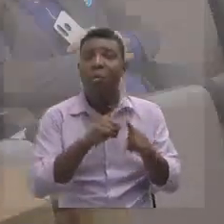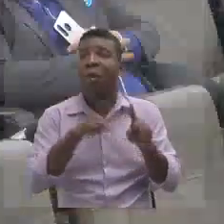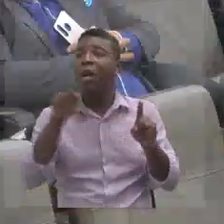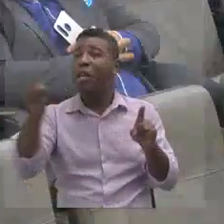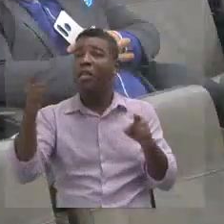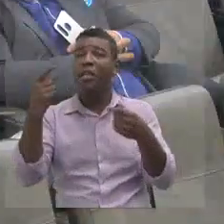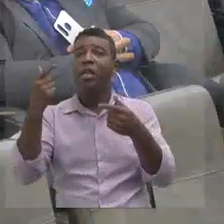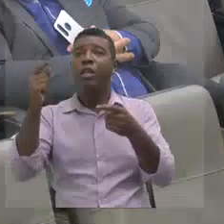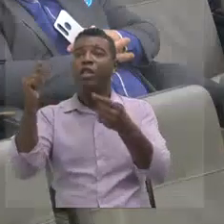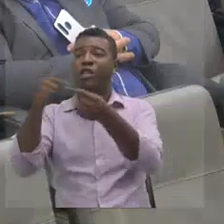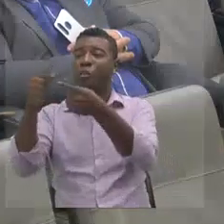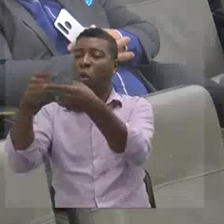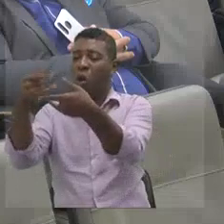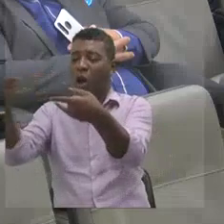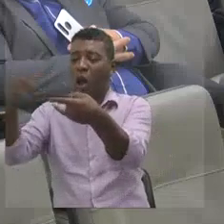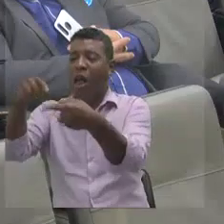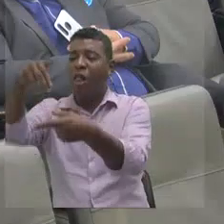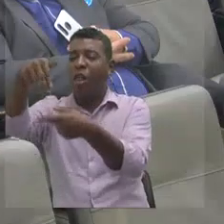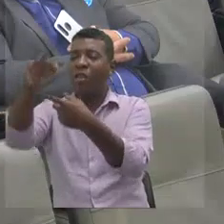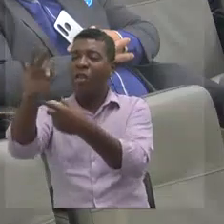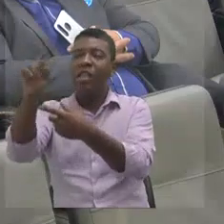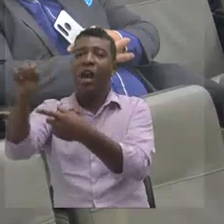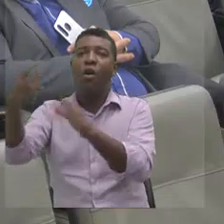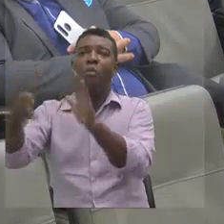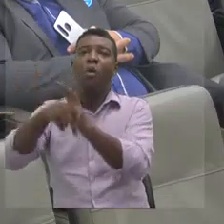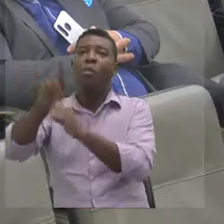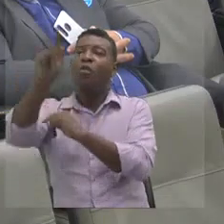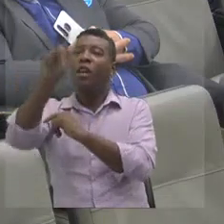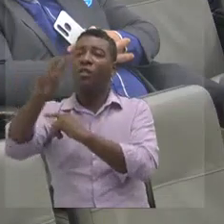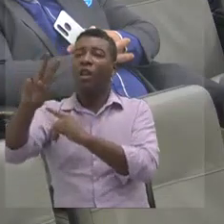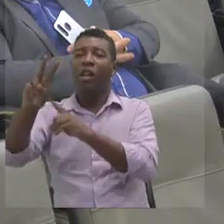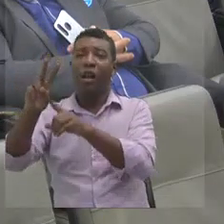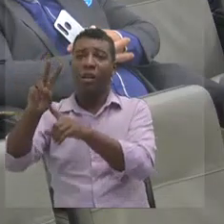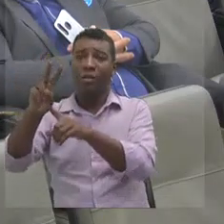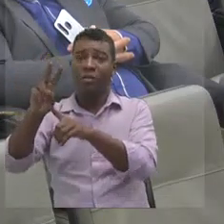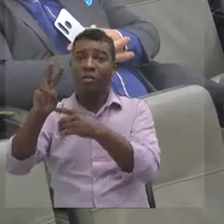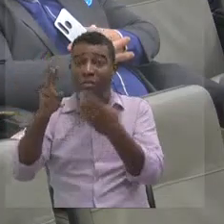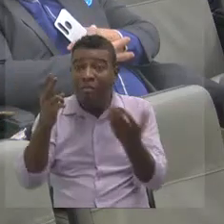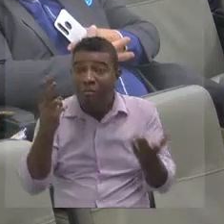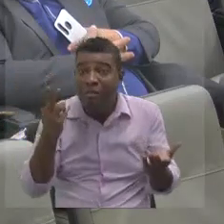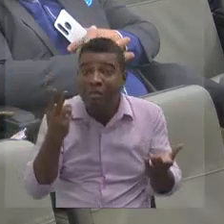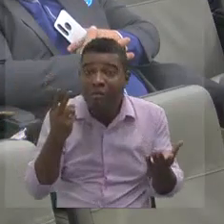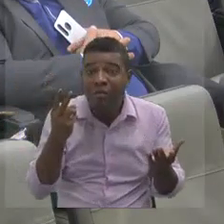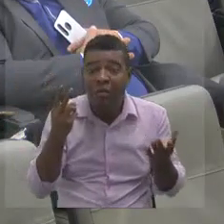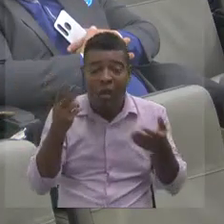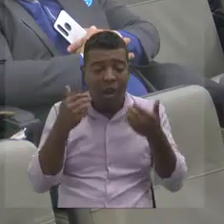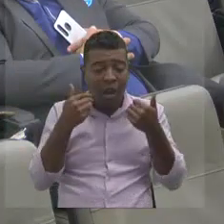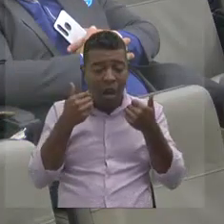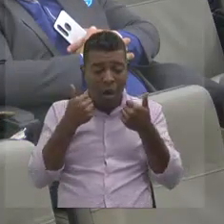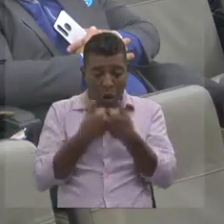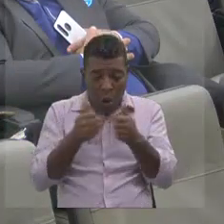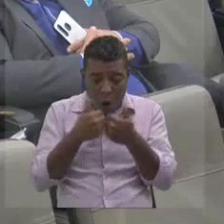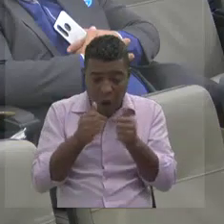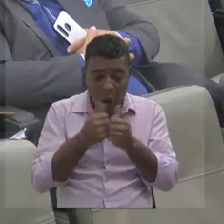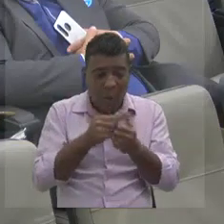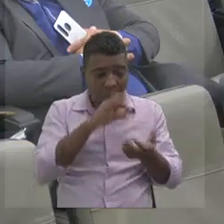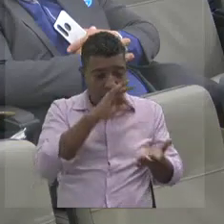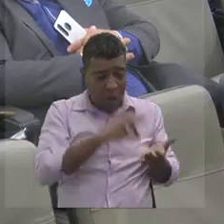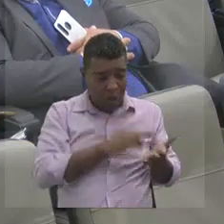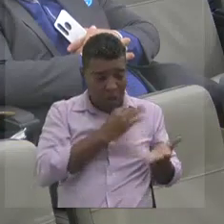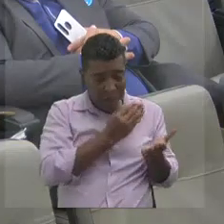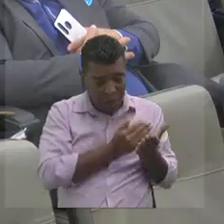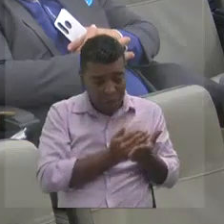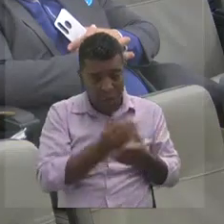fechando os olhos para isso o transporte ele ainda pior porque nós temos um contrato que se inicia em